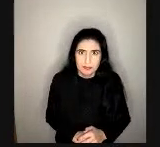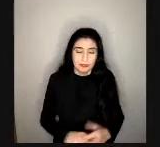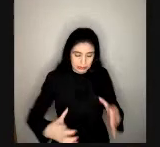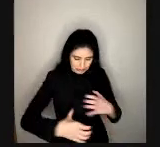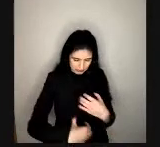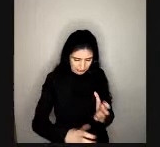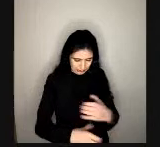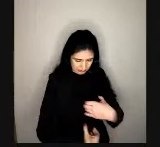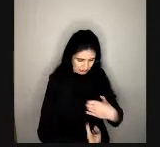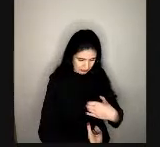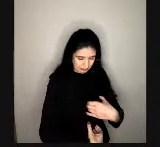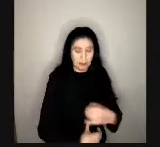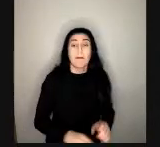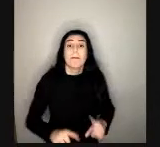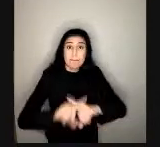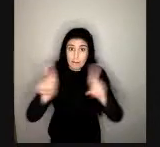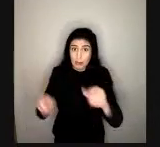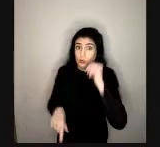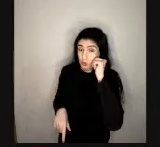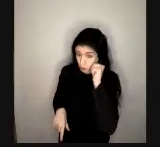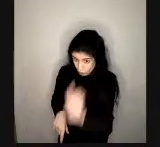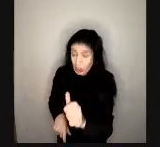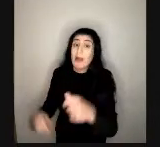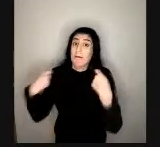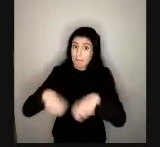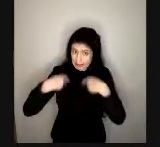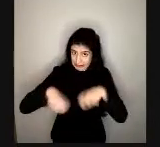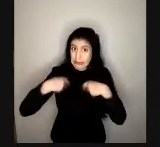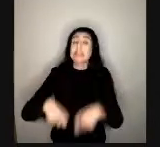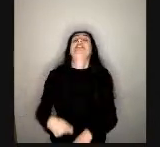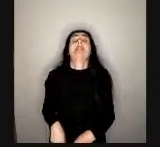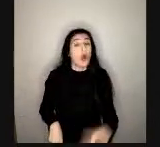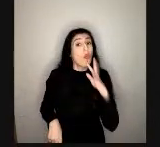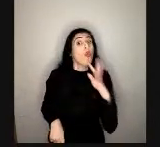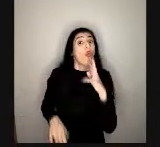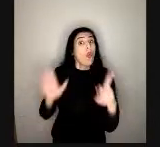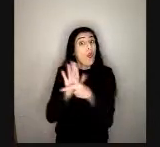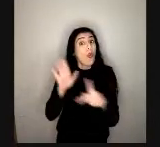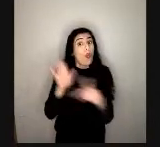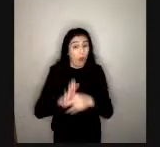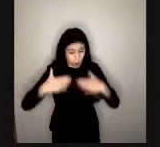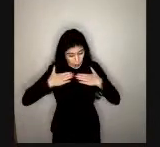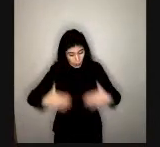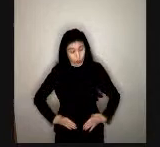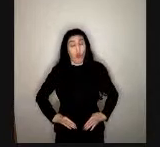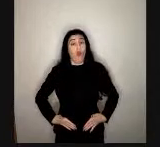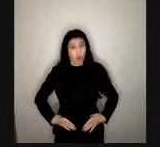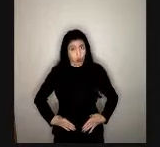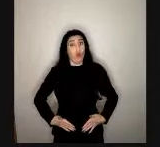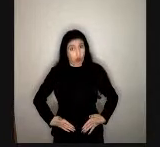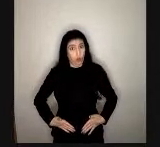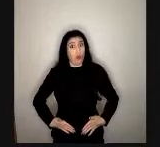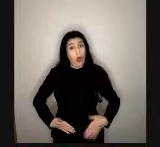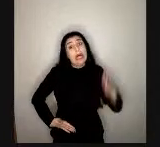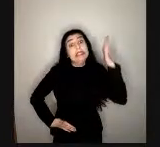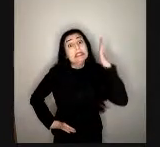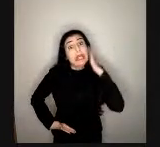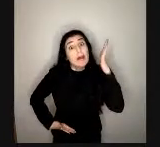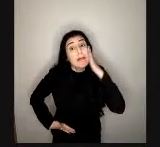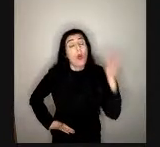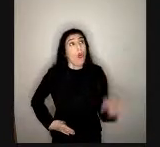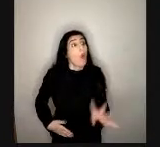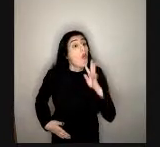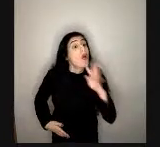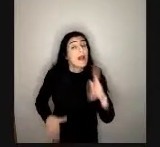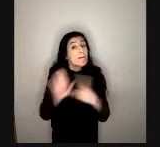ela tem que fazer, sim, e ter o autoconhecimento do seu próprio corpo. Então, se ela